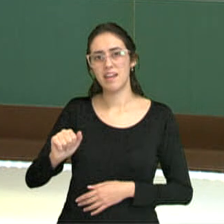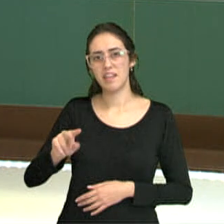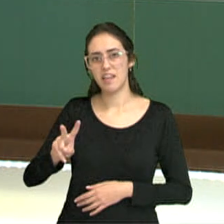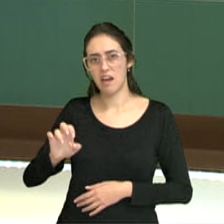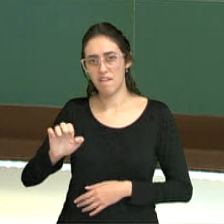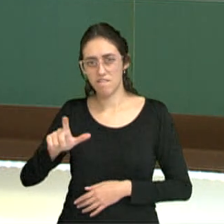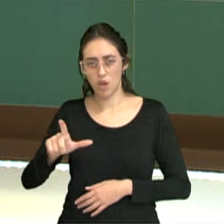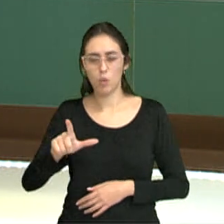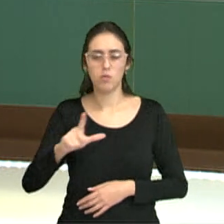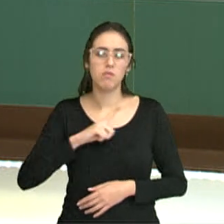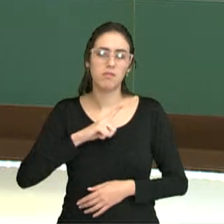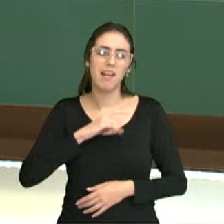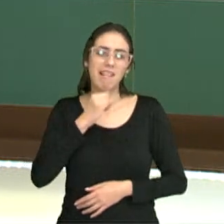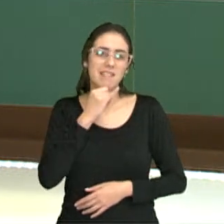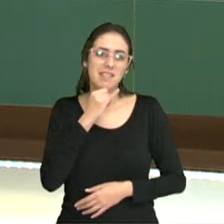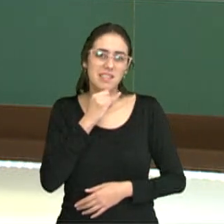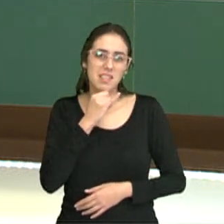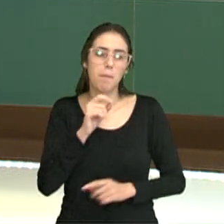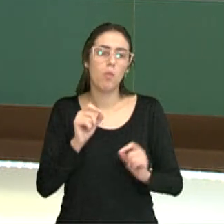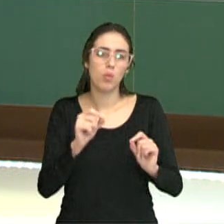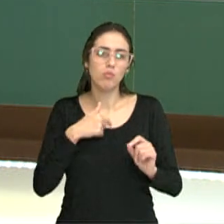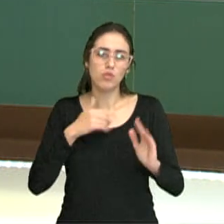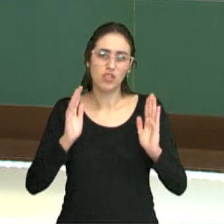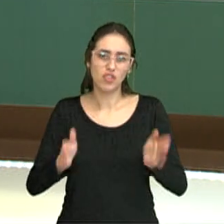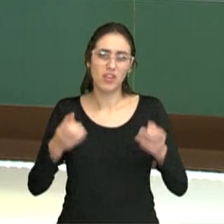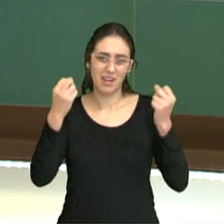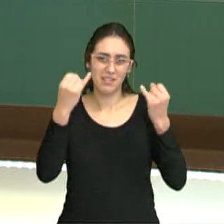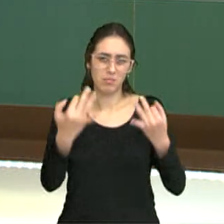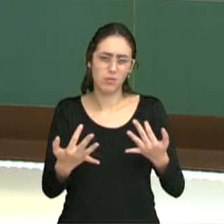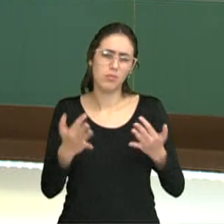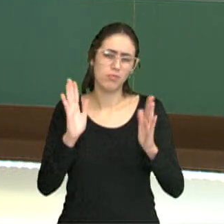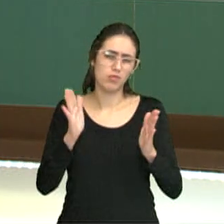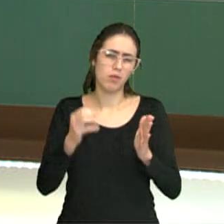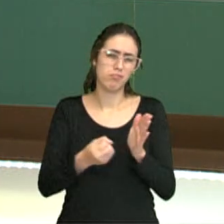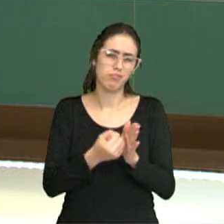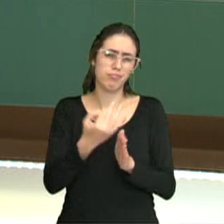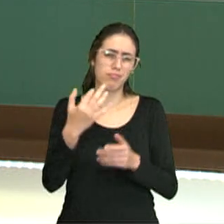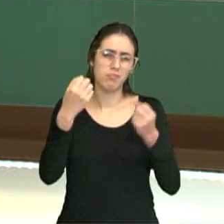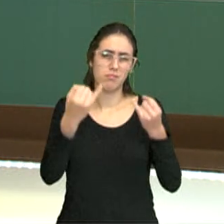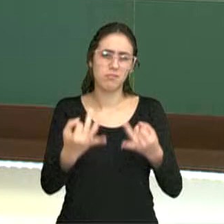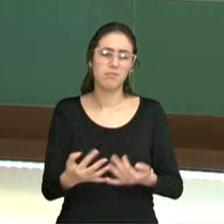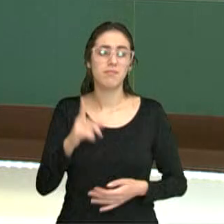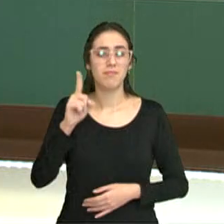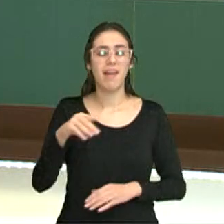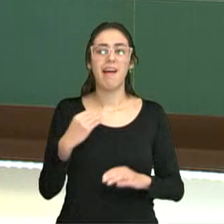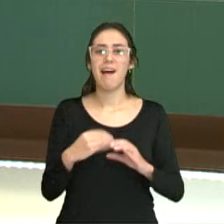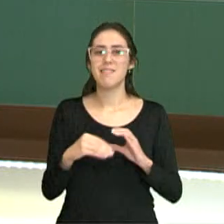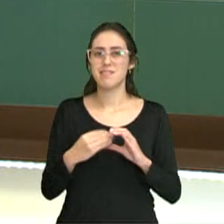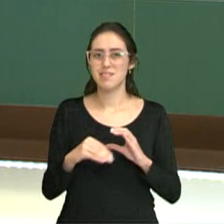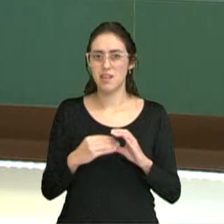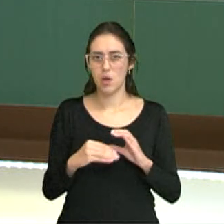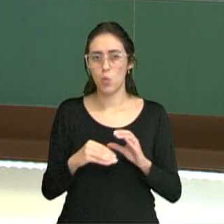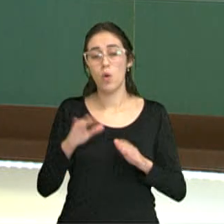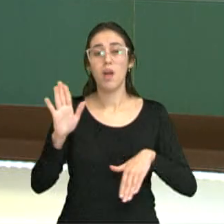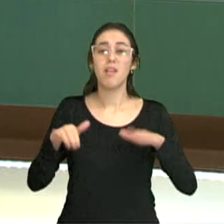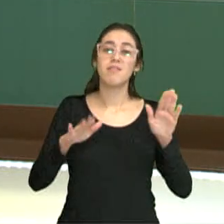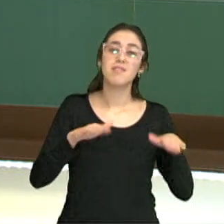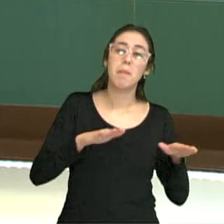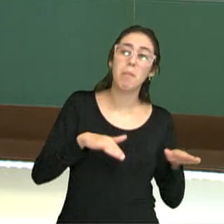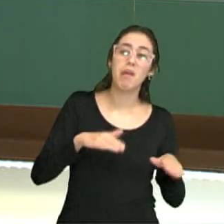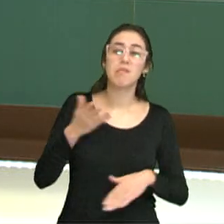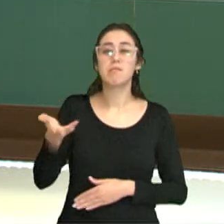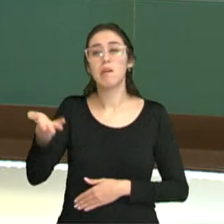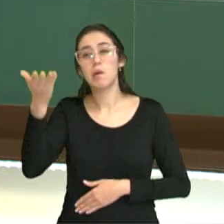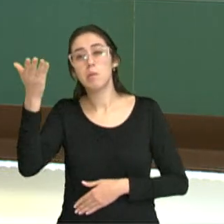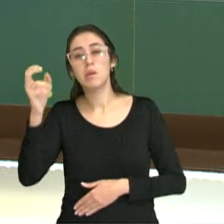que nós temos um exemplo aí, que a gente já conversou várias vezes, que é o exemplo das ações, né? Que depende do